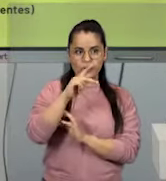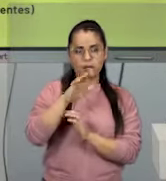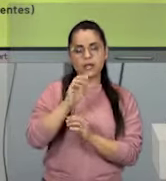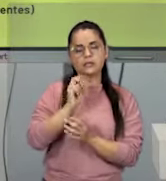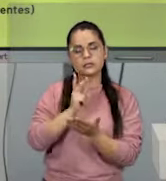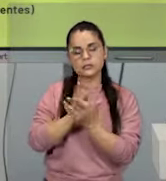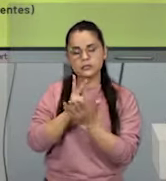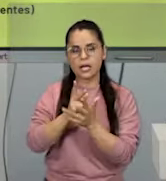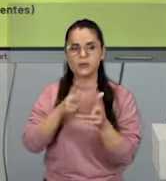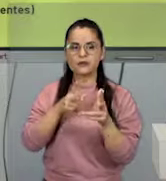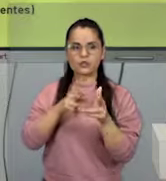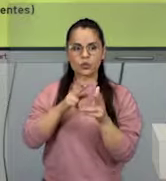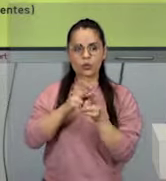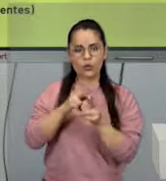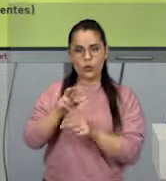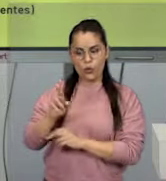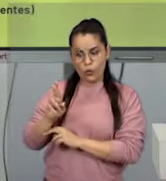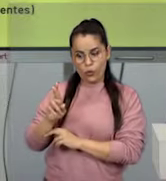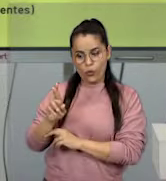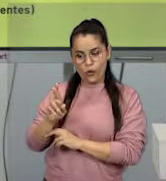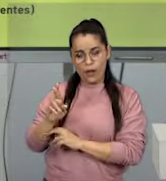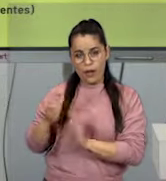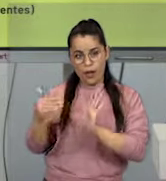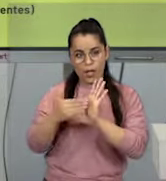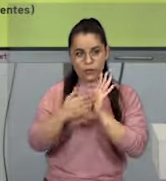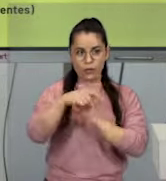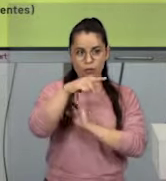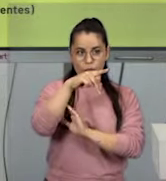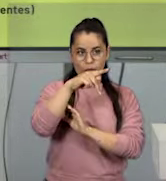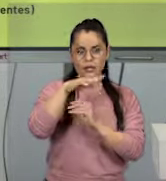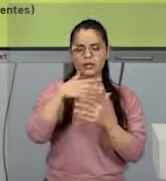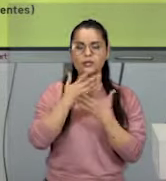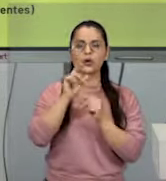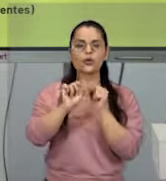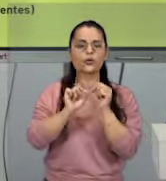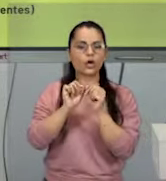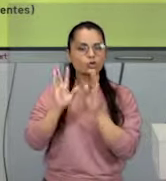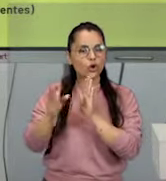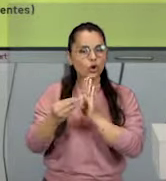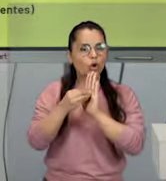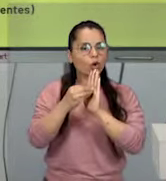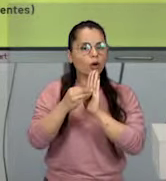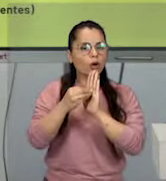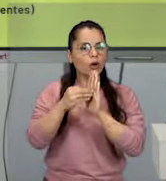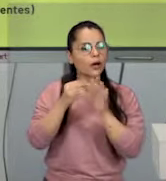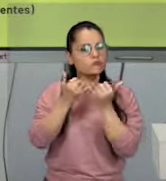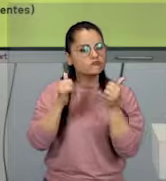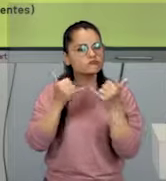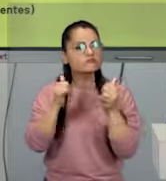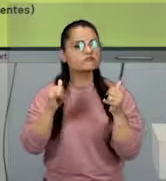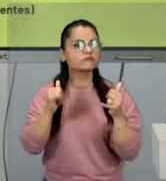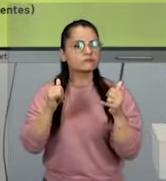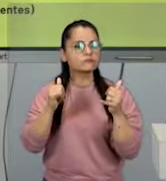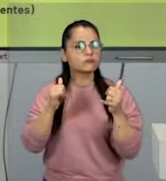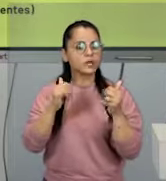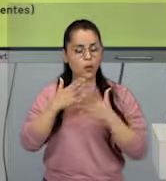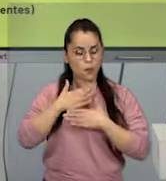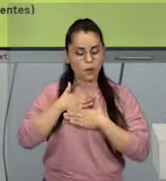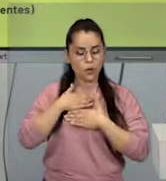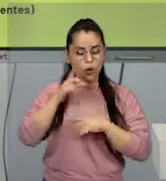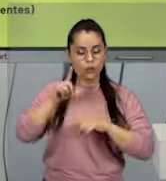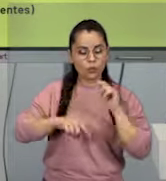vai ser do reagente em direção ao produto como uma reação endotérmica eu estou colocando energia e o